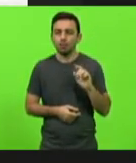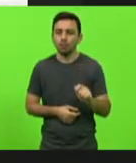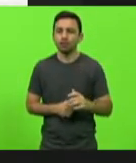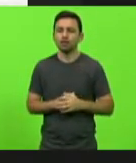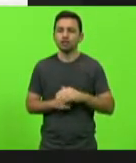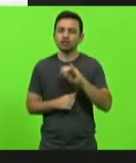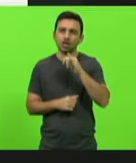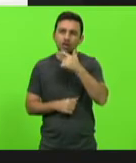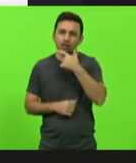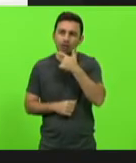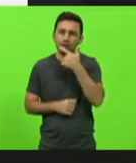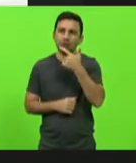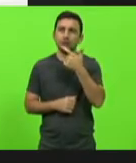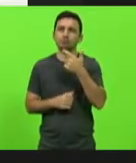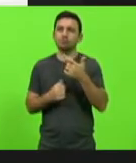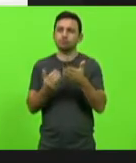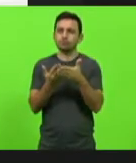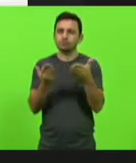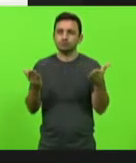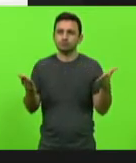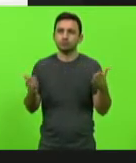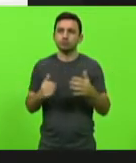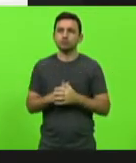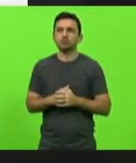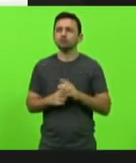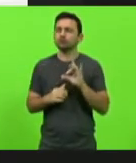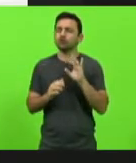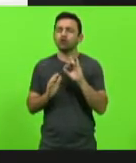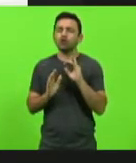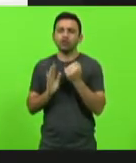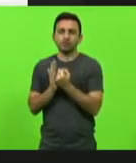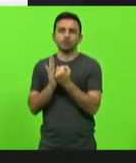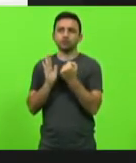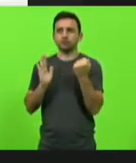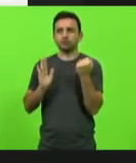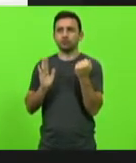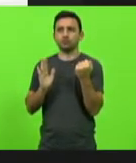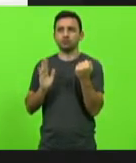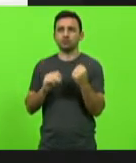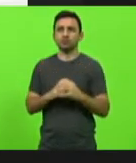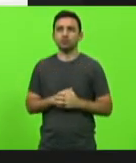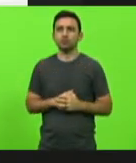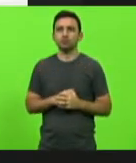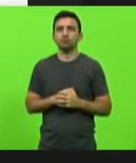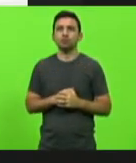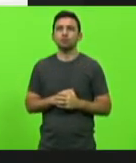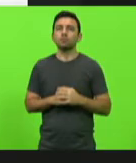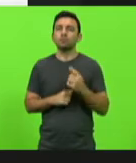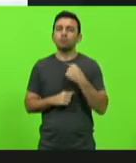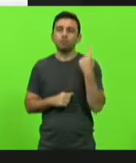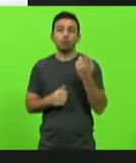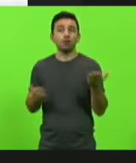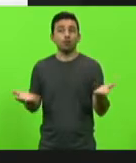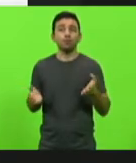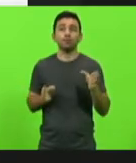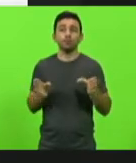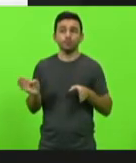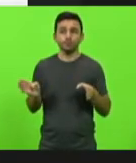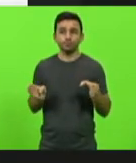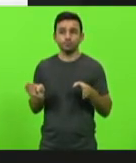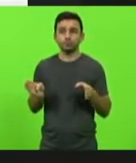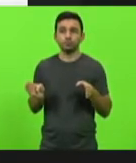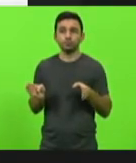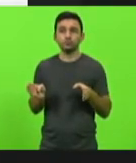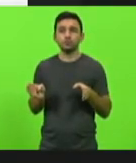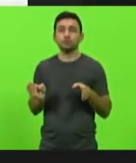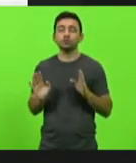E só para registrar, nós estamos num período, como agora